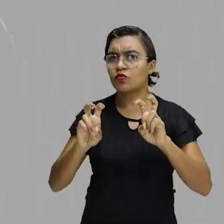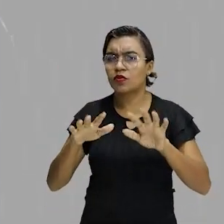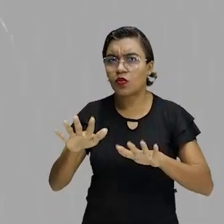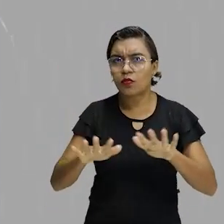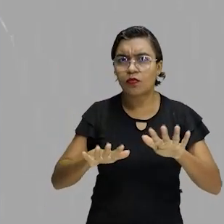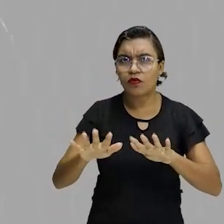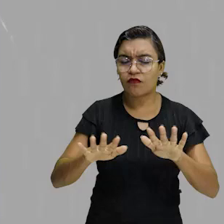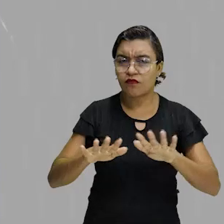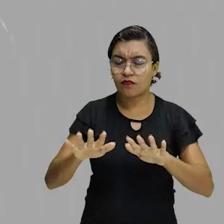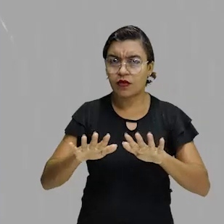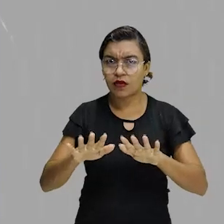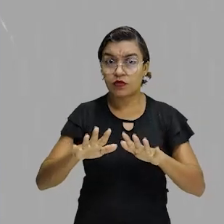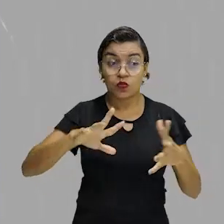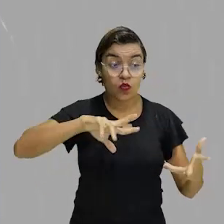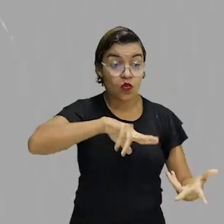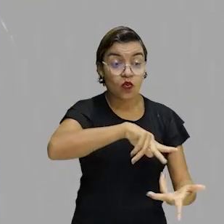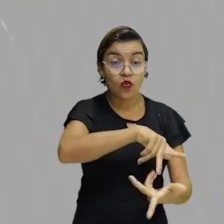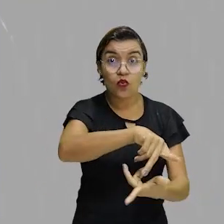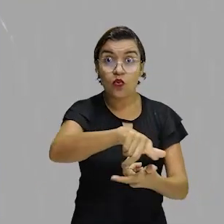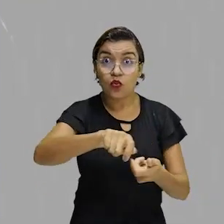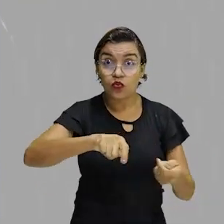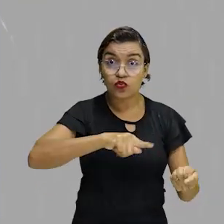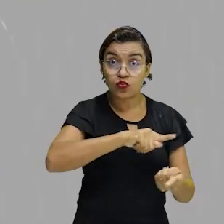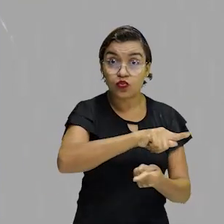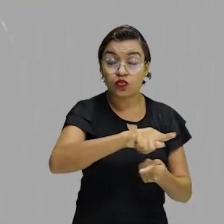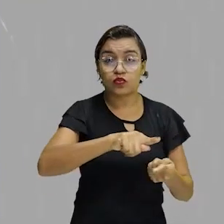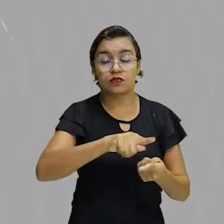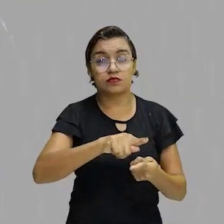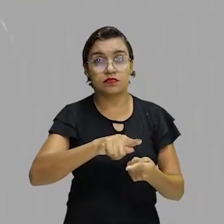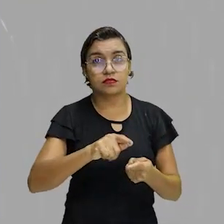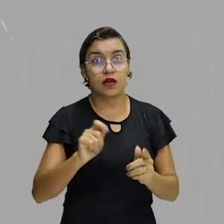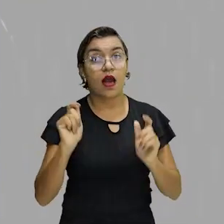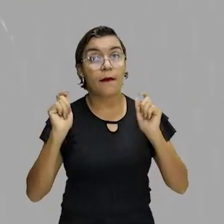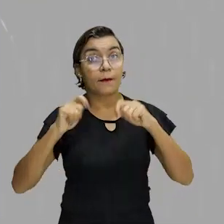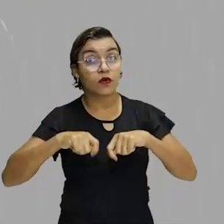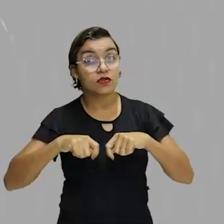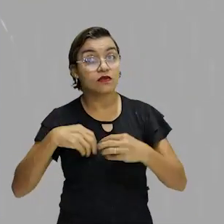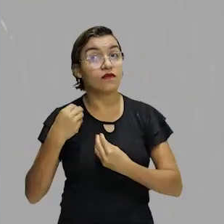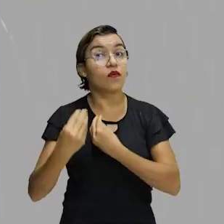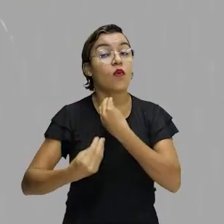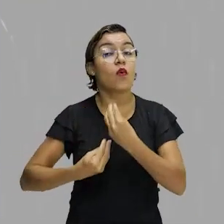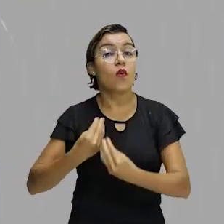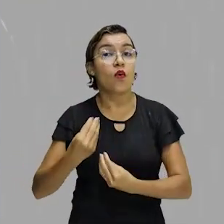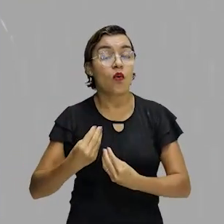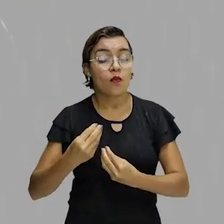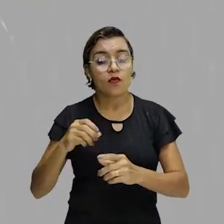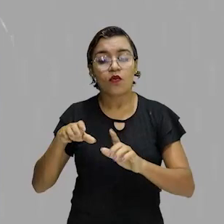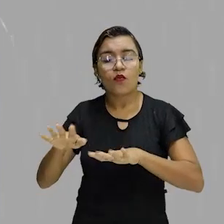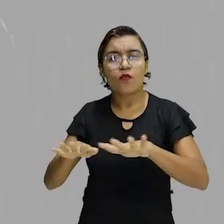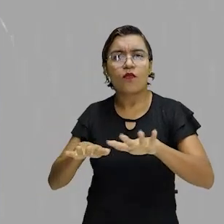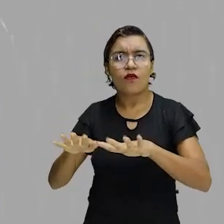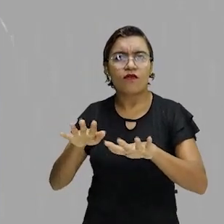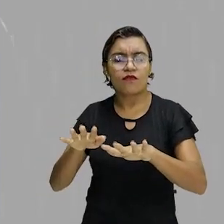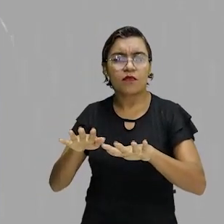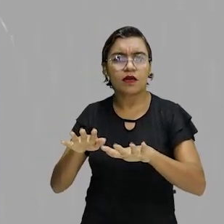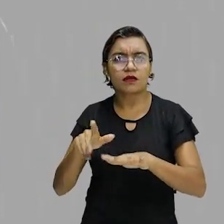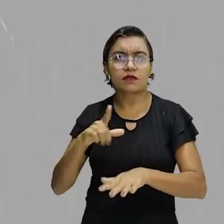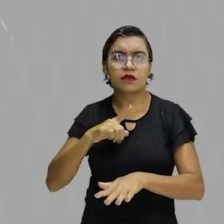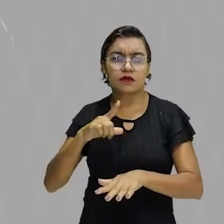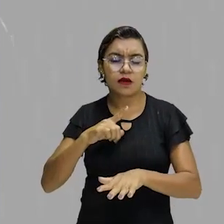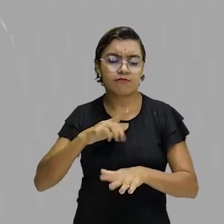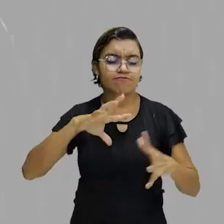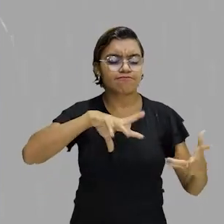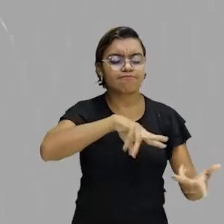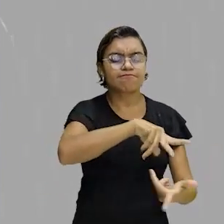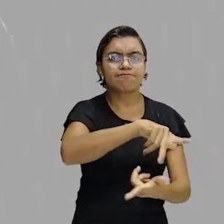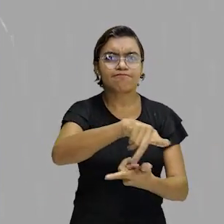inicialmente de alcance global. Para que isso seja possível, para que esses movimentos ganhem essa abrangência